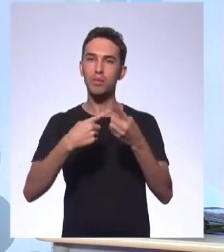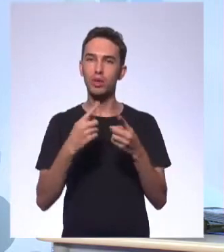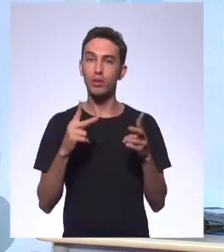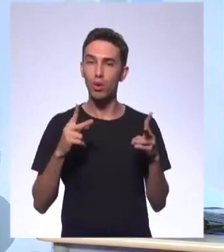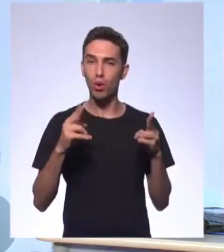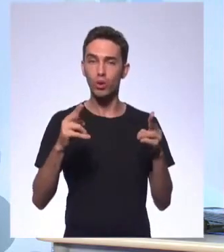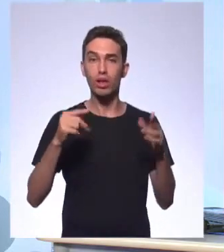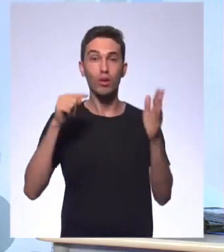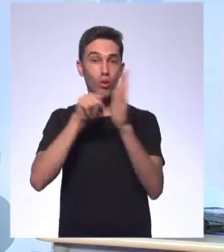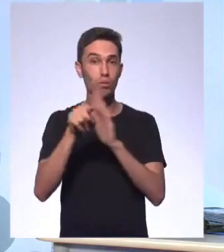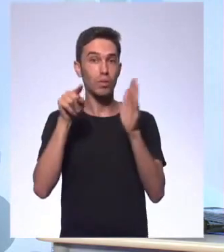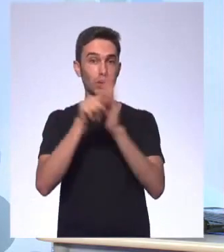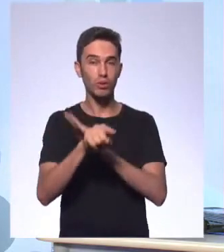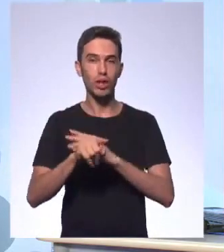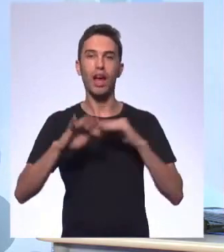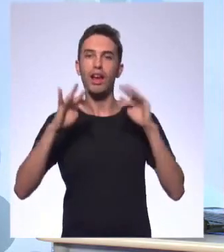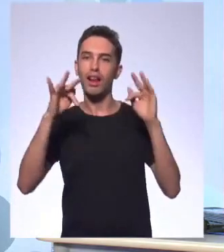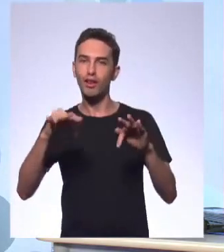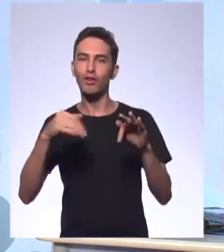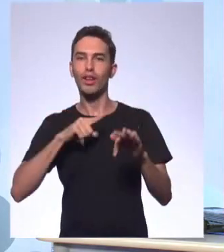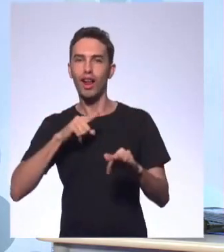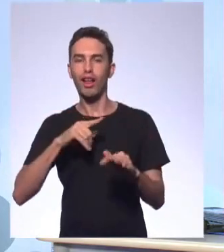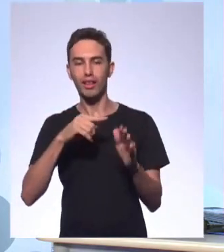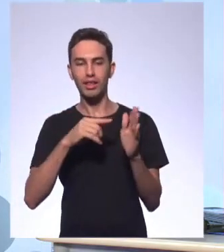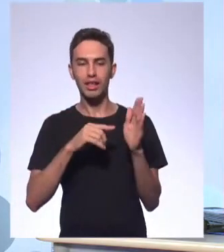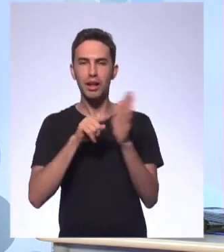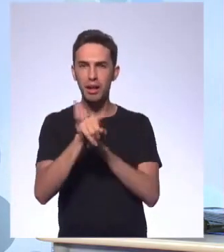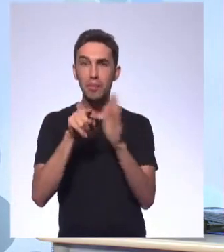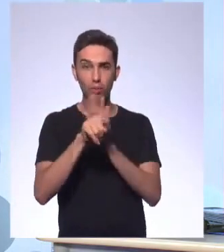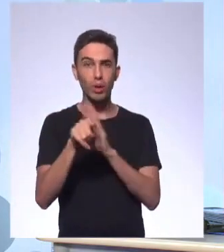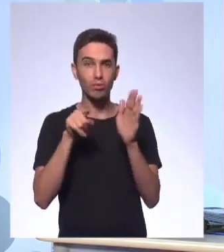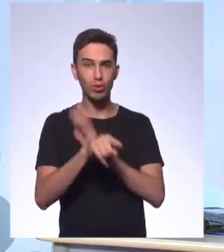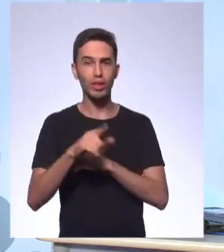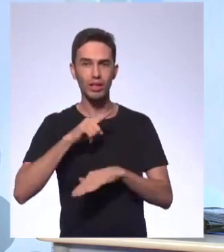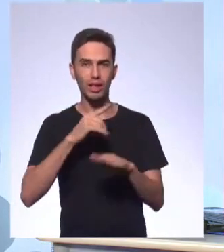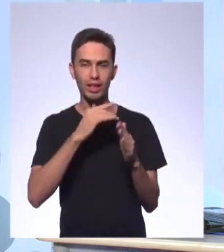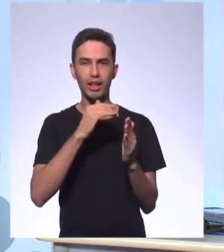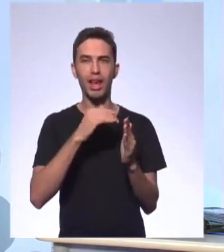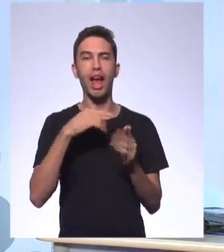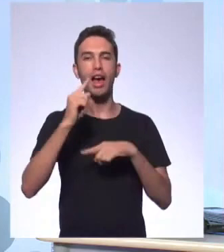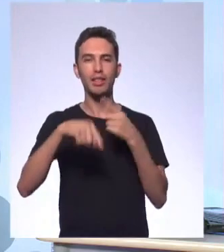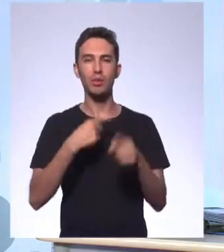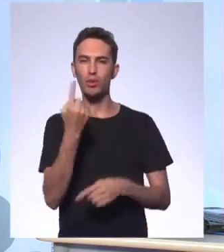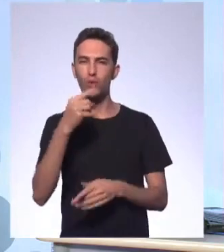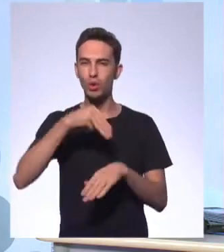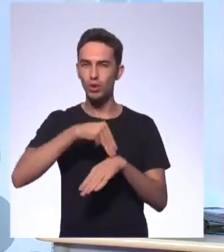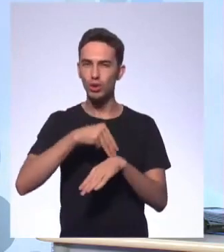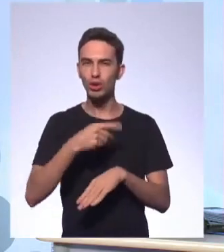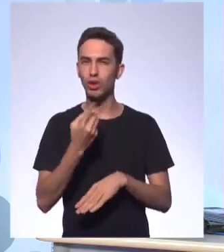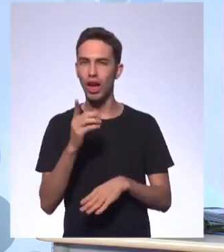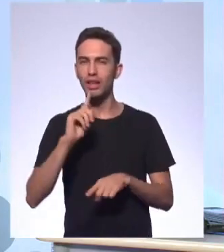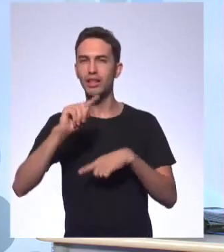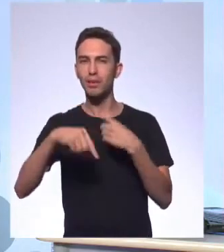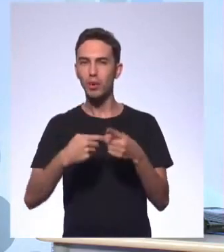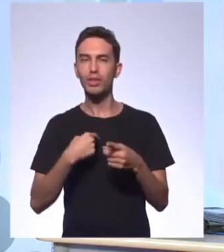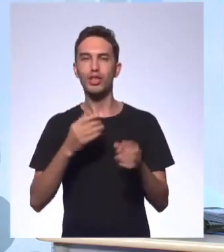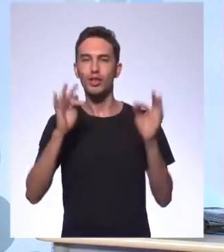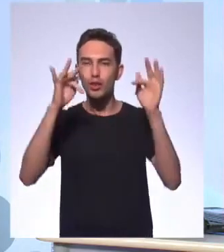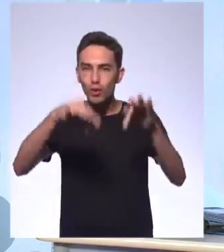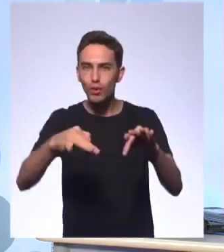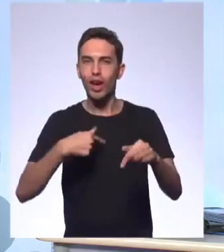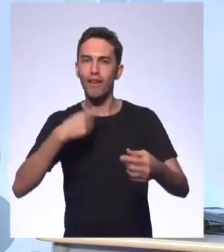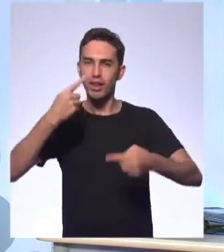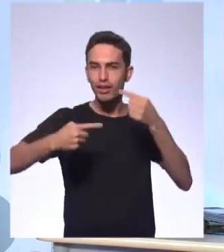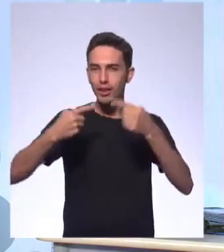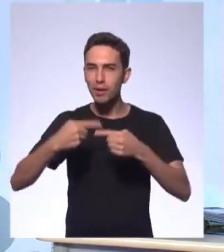Então, acompanhe que haverá perguntas no meio da leitura. Então, para cada perguntinha, 1 minuto e meio, e a gente vai seguindo a aula, tá certo? E no final, a gente faz um grande